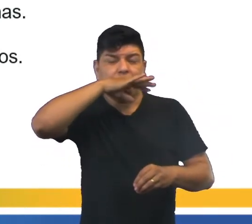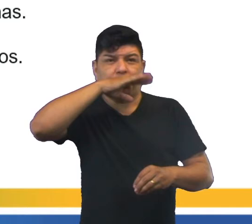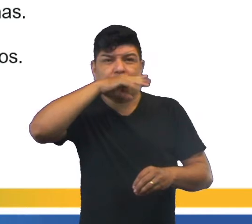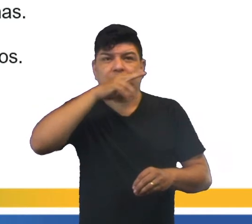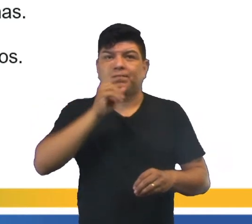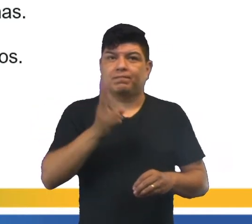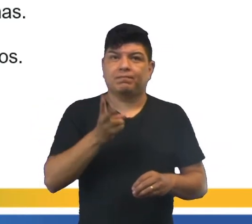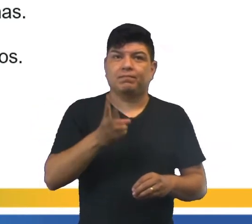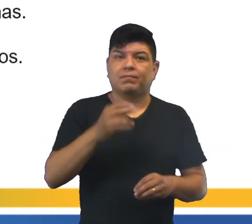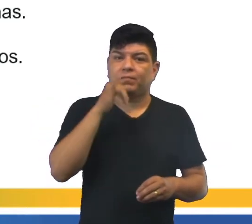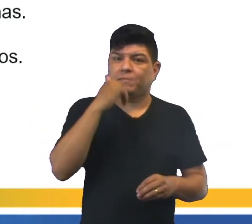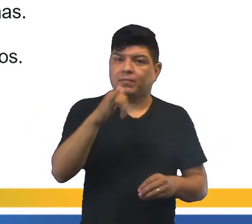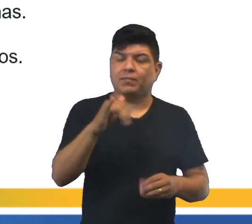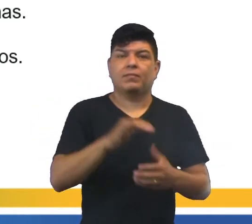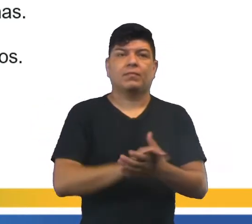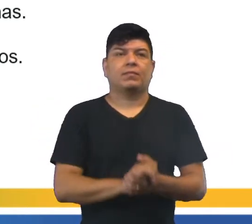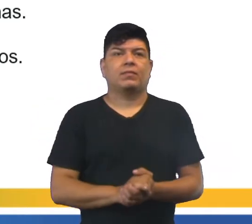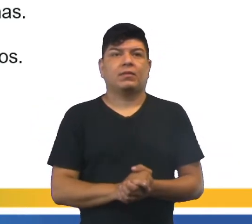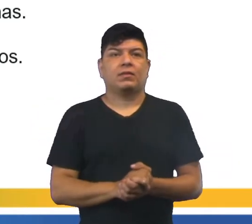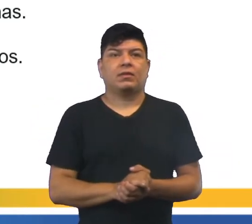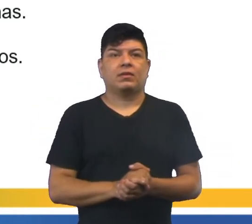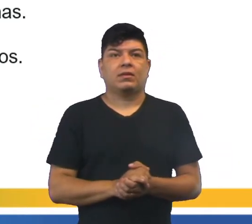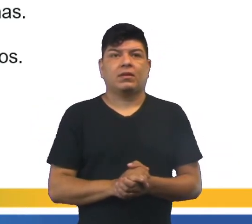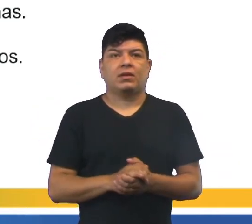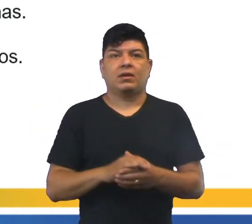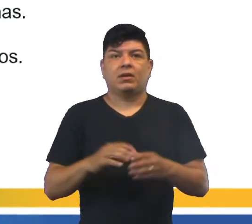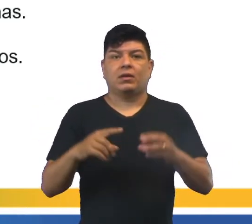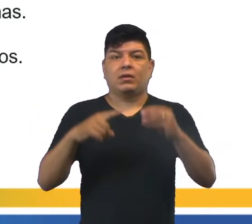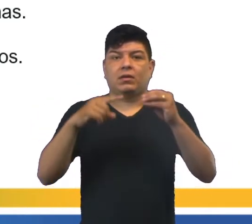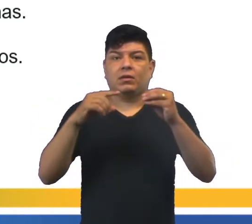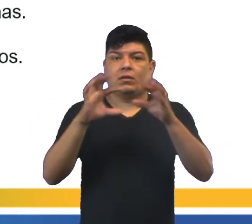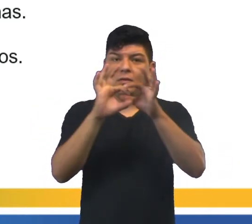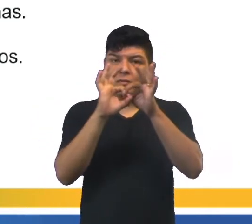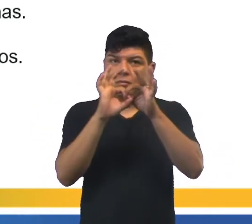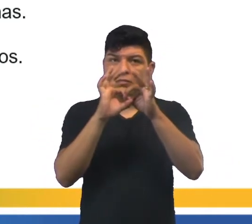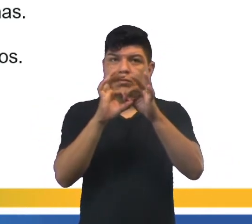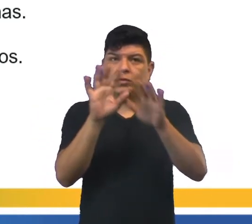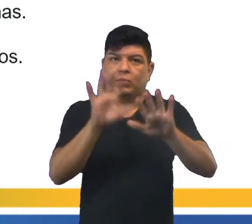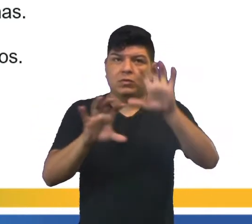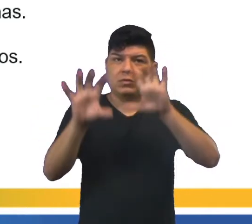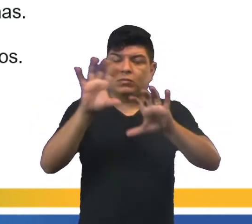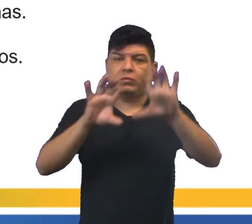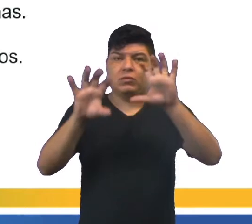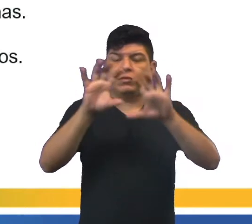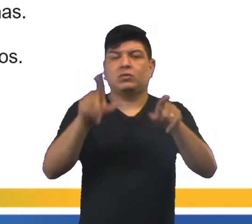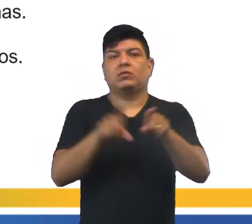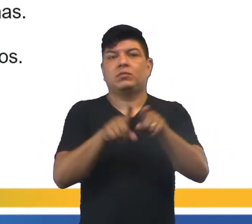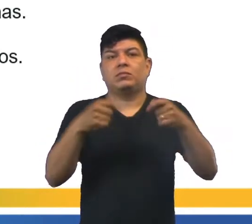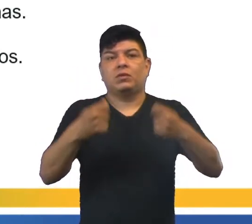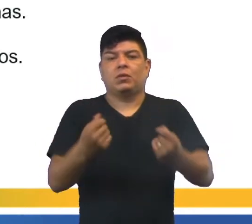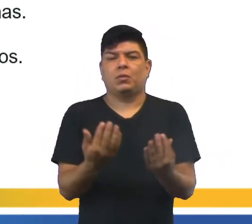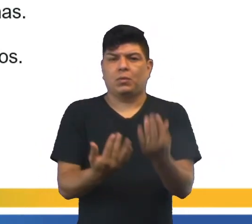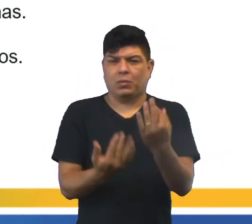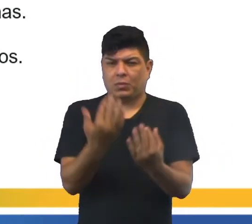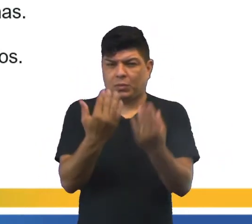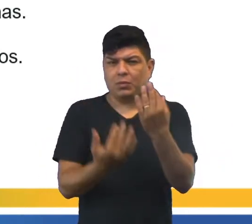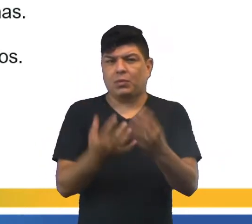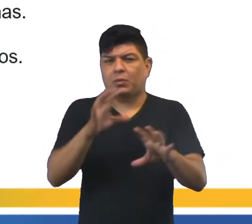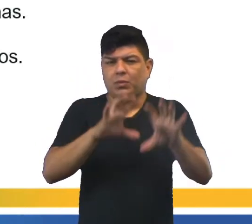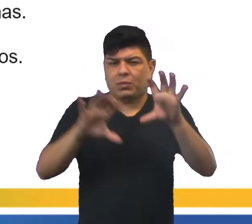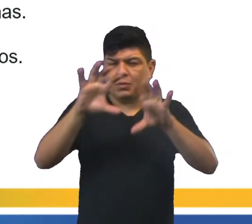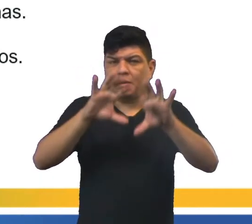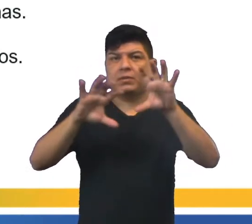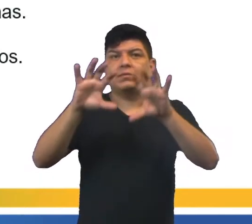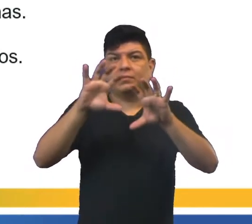condutividade elétrica. E alto ponto de fusão e ponto de ebulição também. Precisa de muito aquecimento, né, para poder